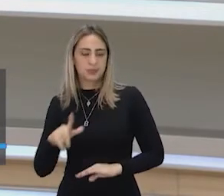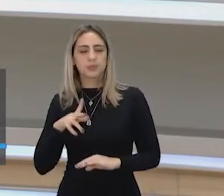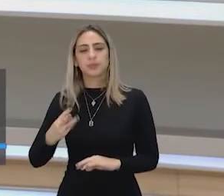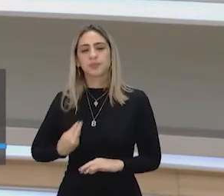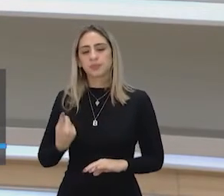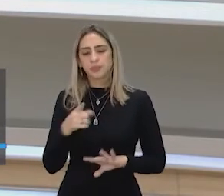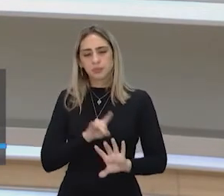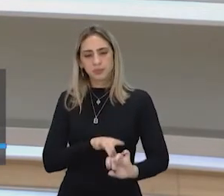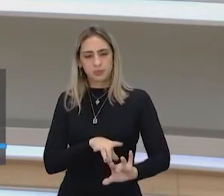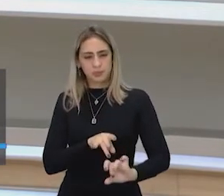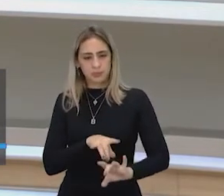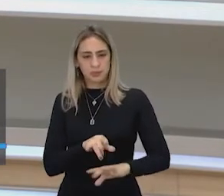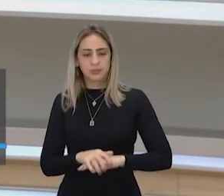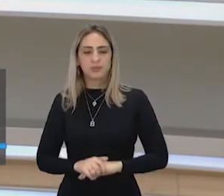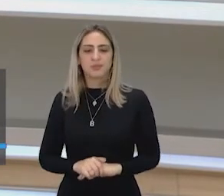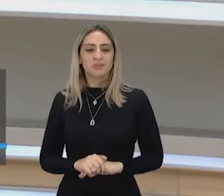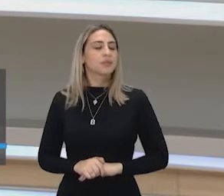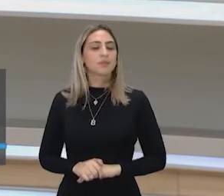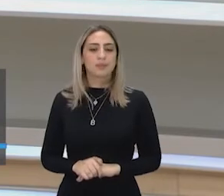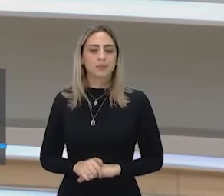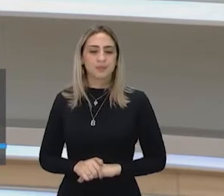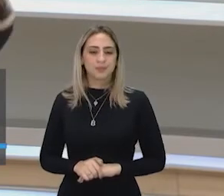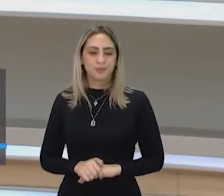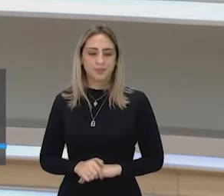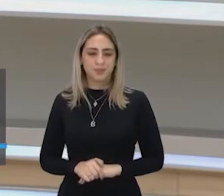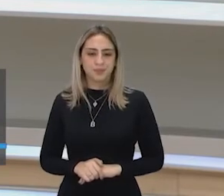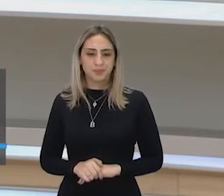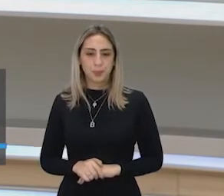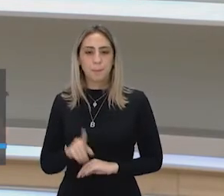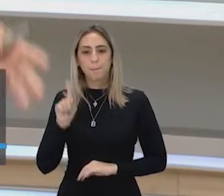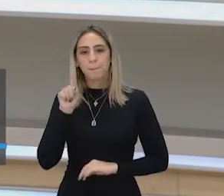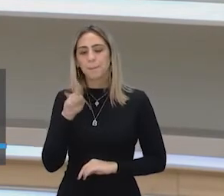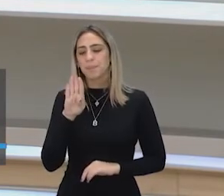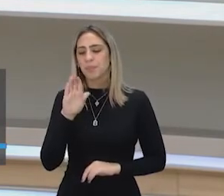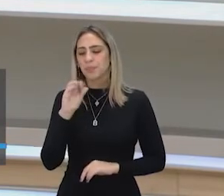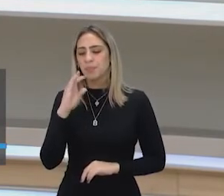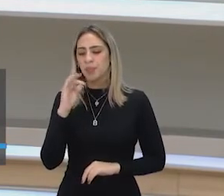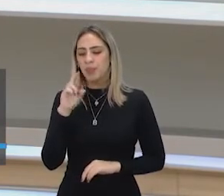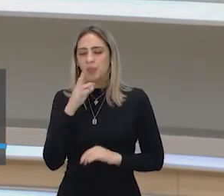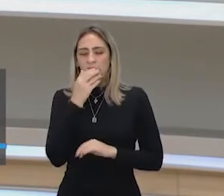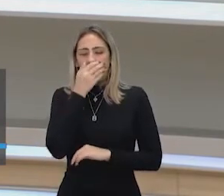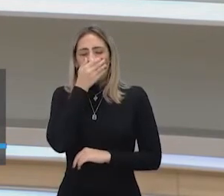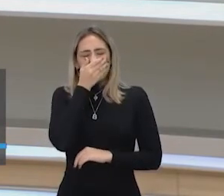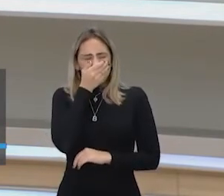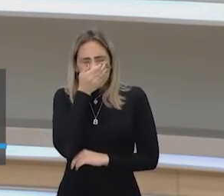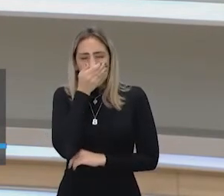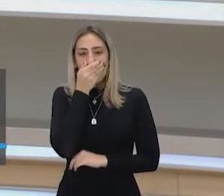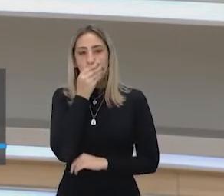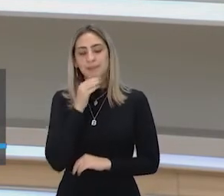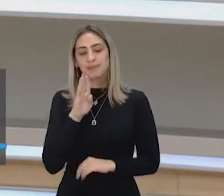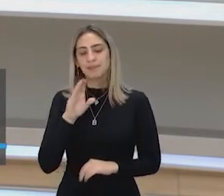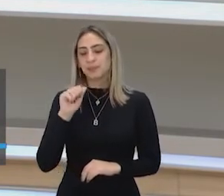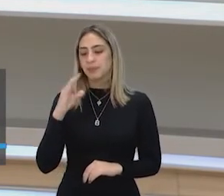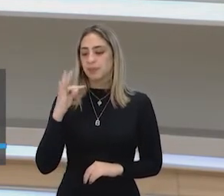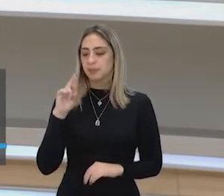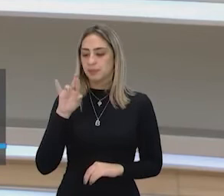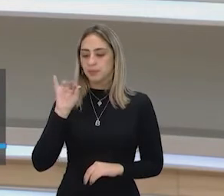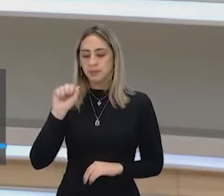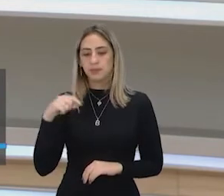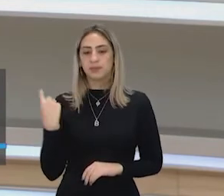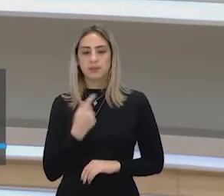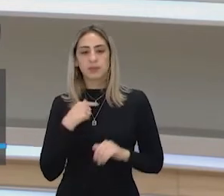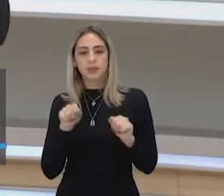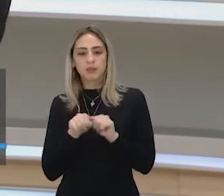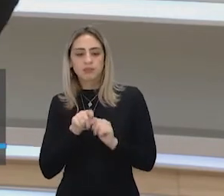uma tecnologia, né? Que as bactérias, elas comem sujeiras de rio, né? E a gente simulou, a gente